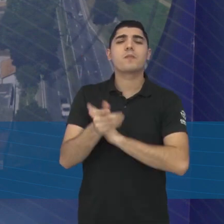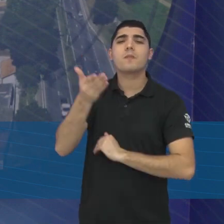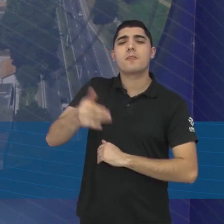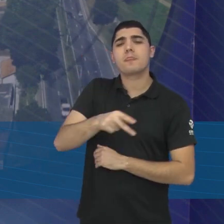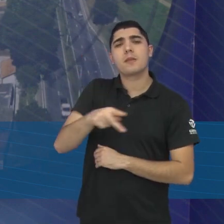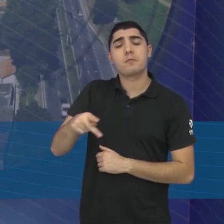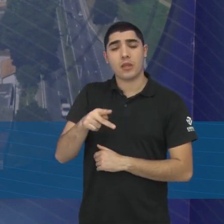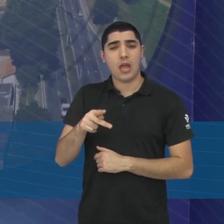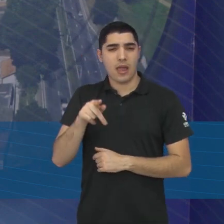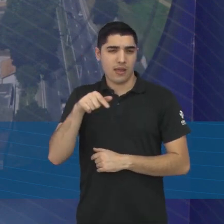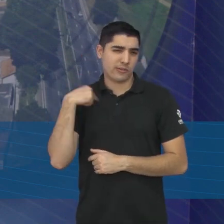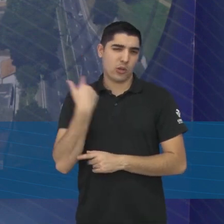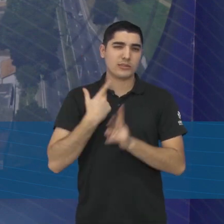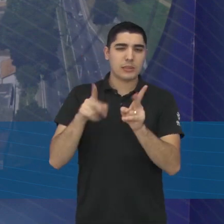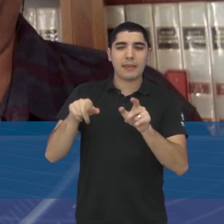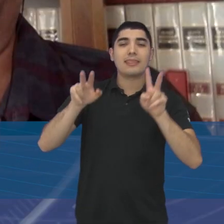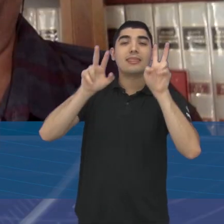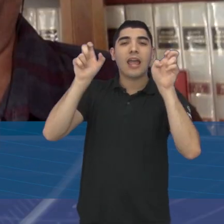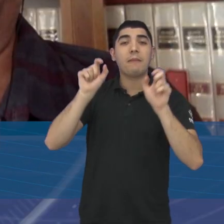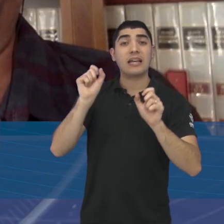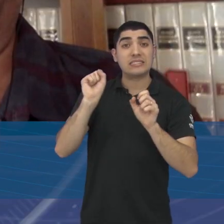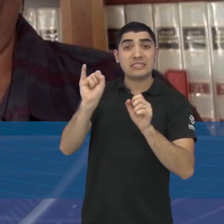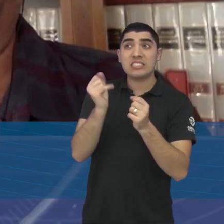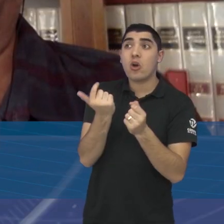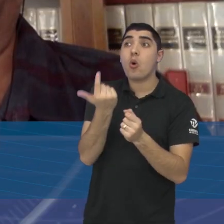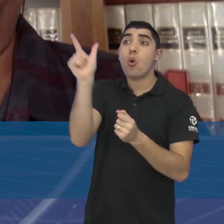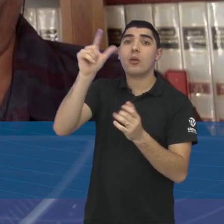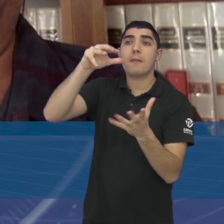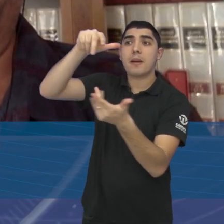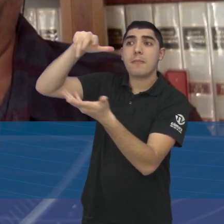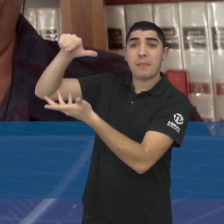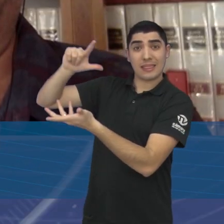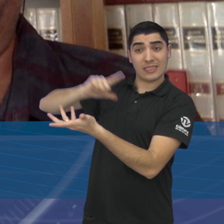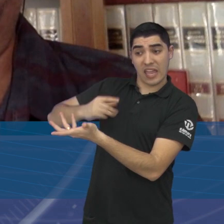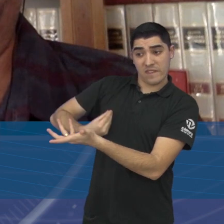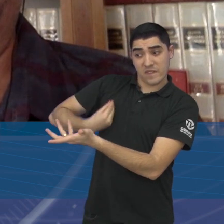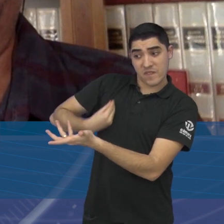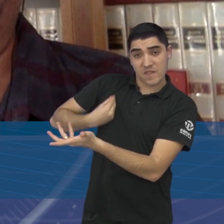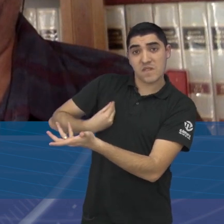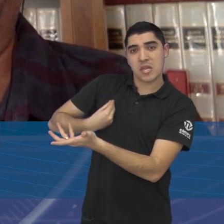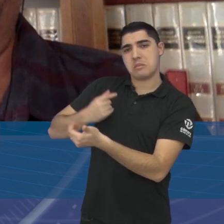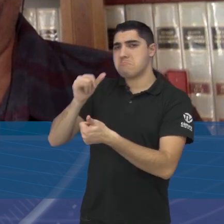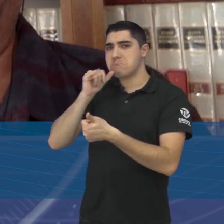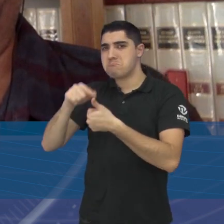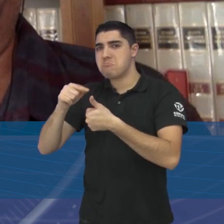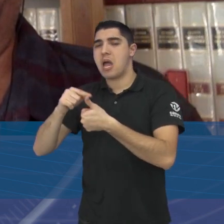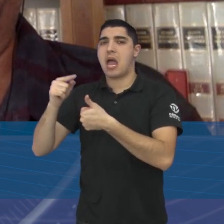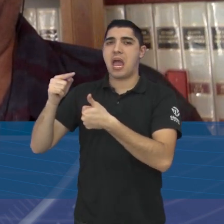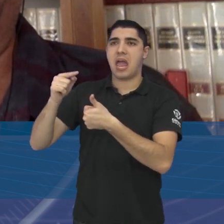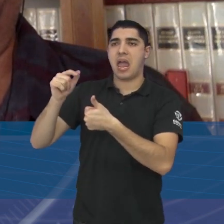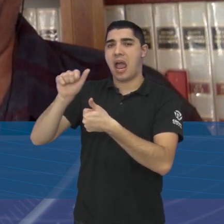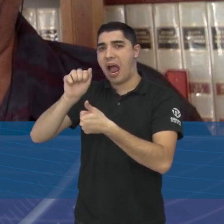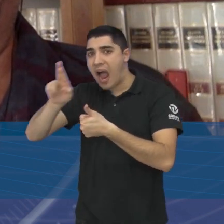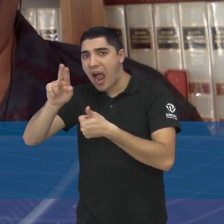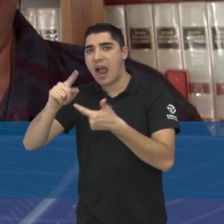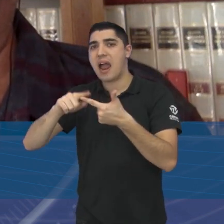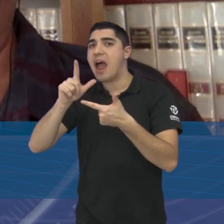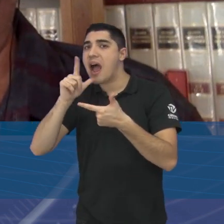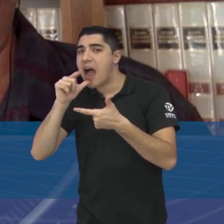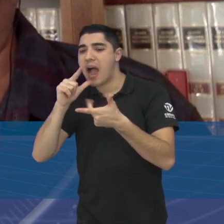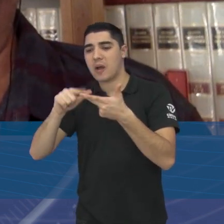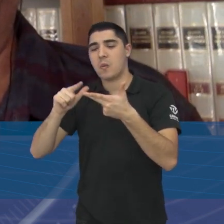o professor Ernesto, quando a gente fala em vida fora da Terra, né, tem alguns requisitos básicos, né? A gente fala